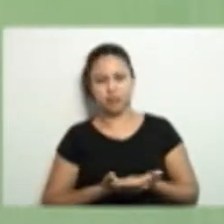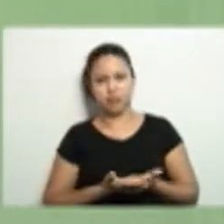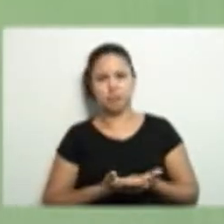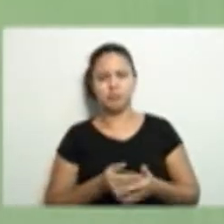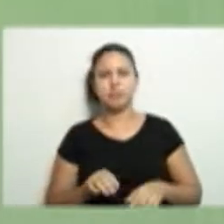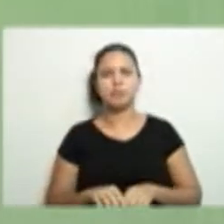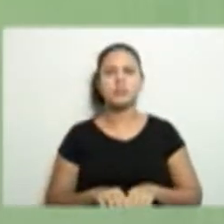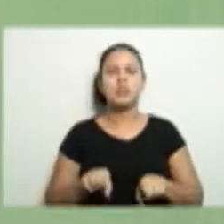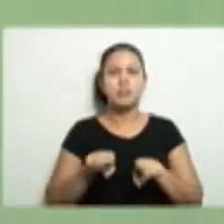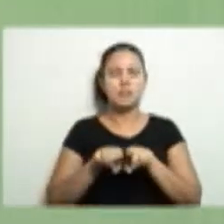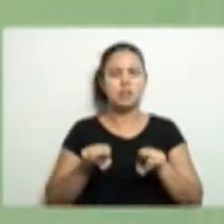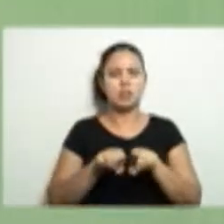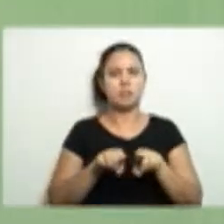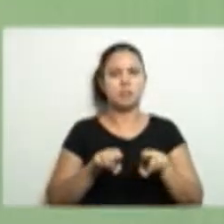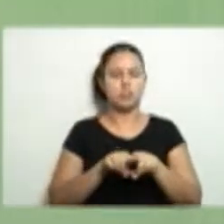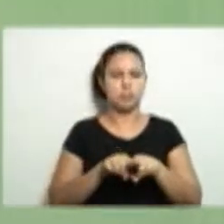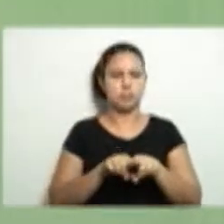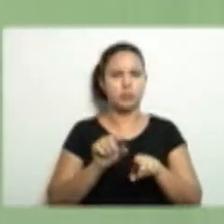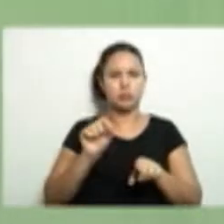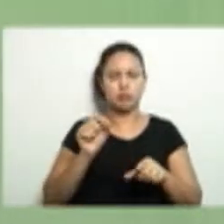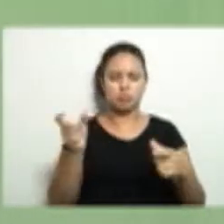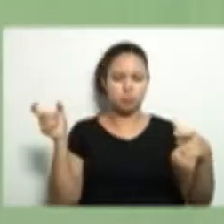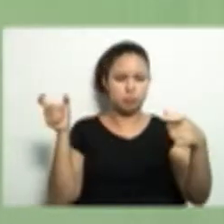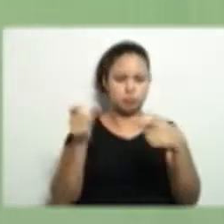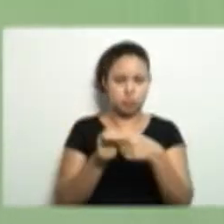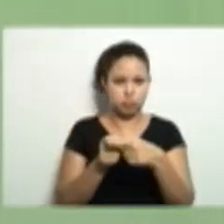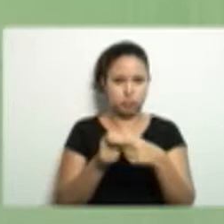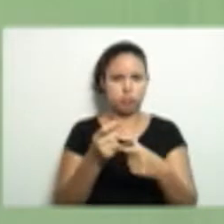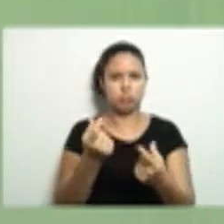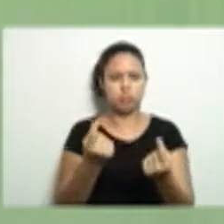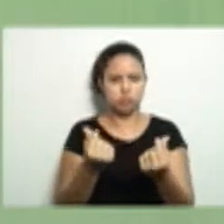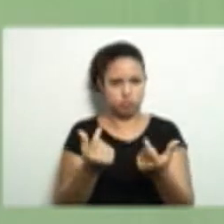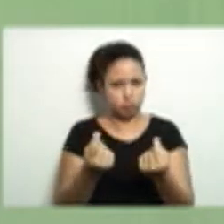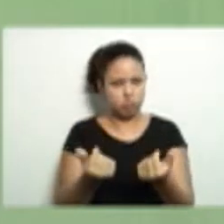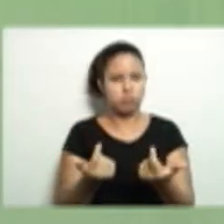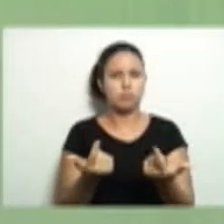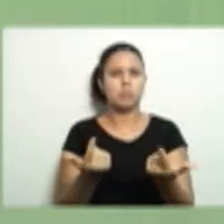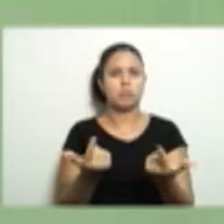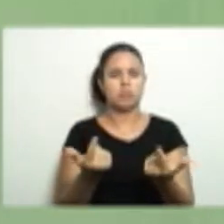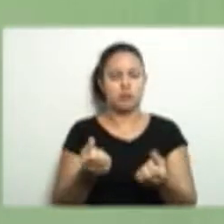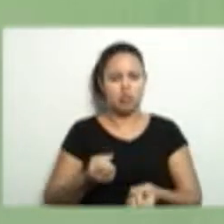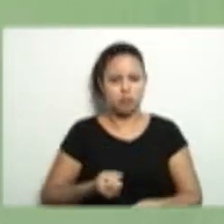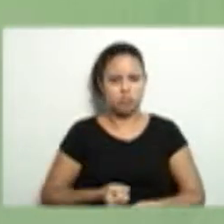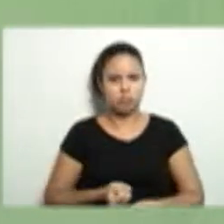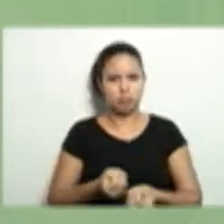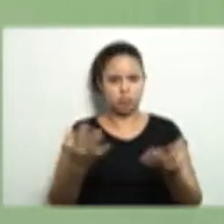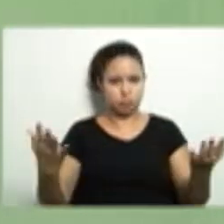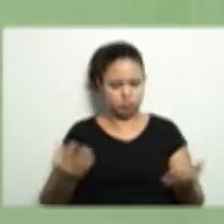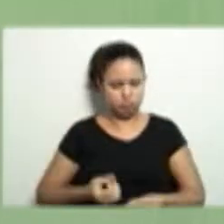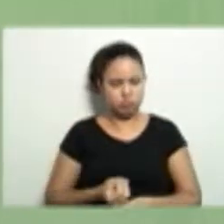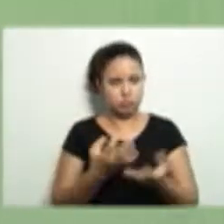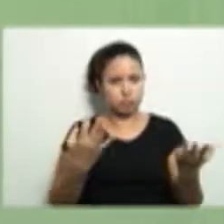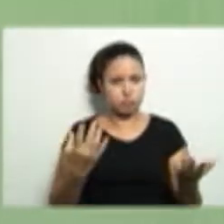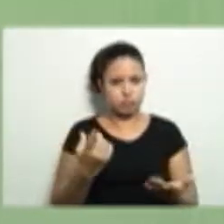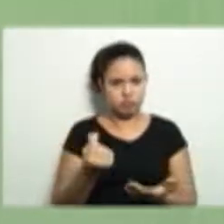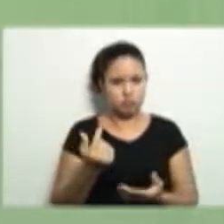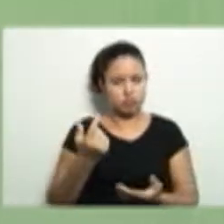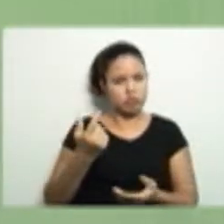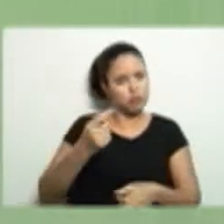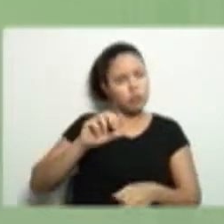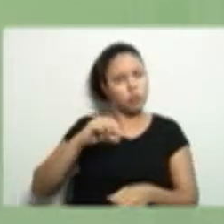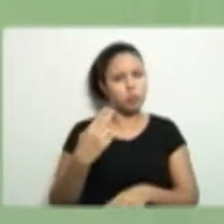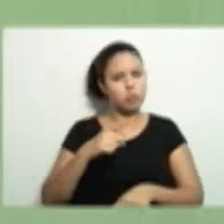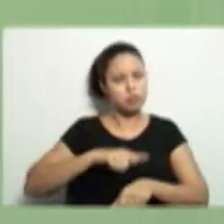de custos, porque a existência de processos produtivos evita desperdício de tempo,